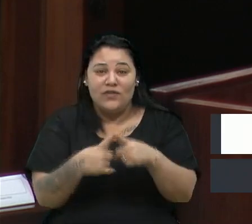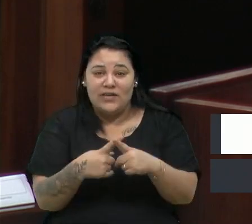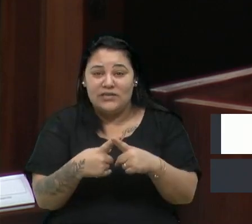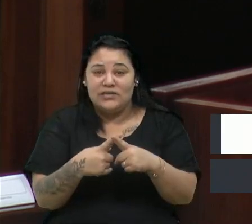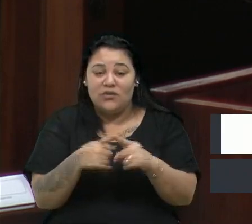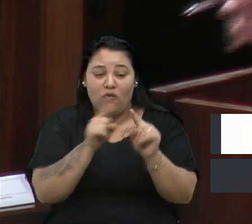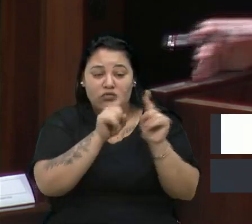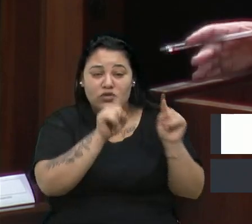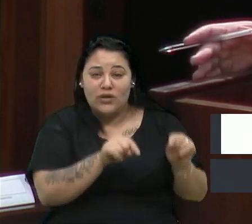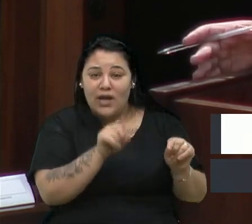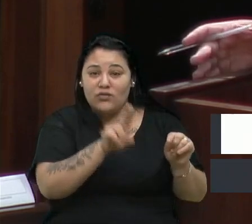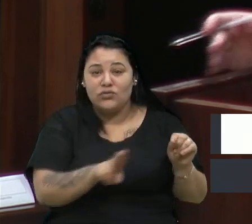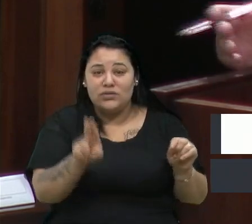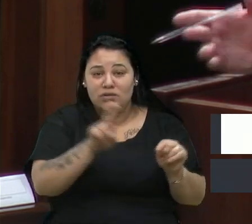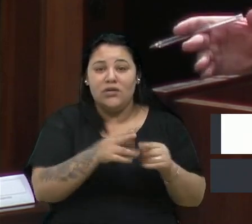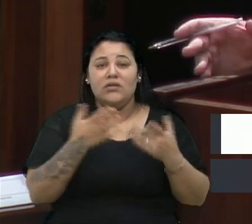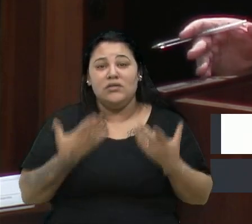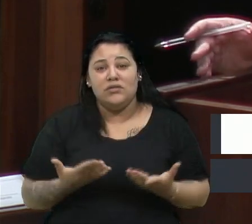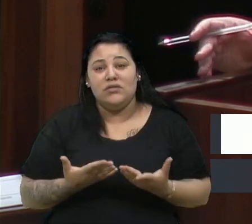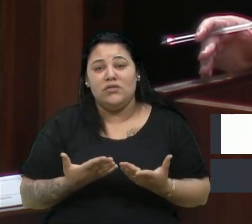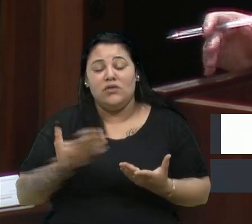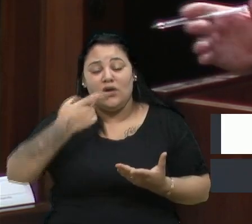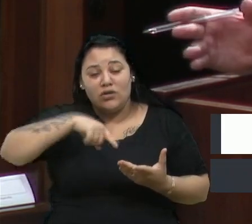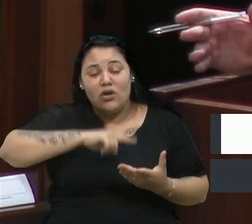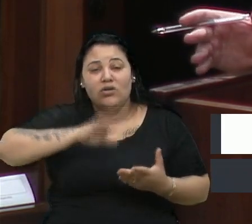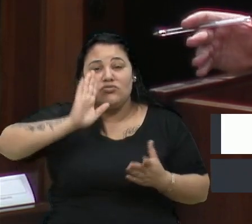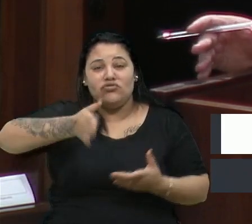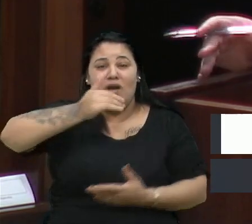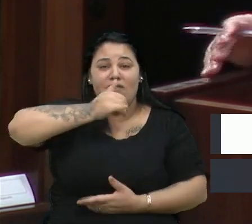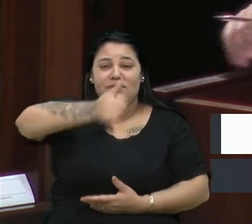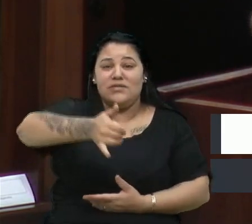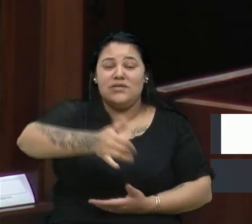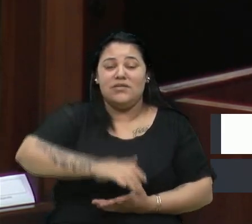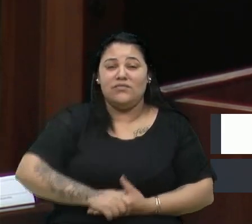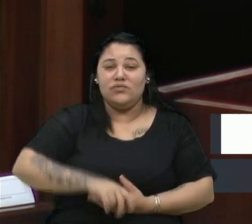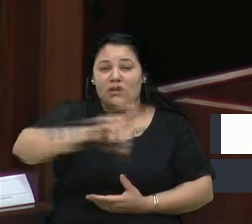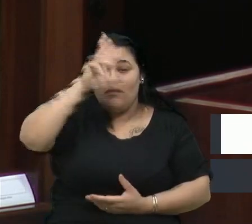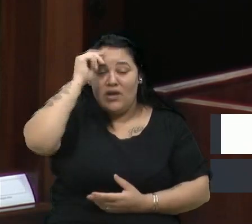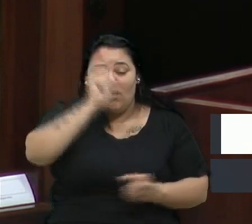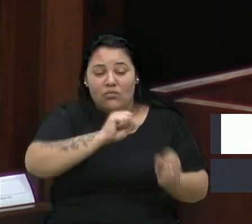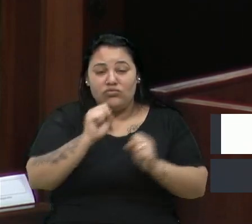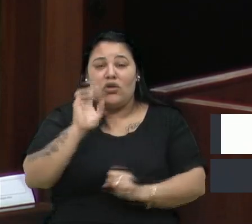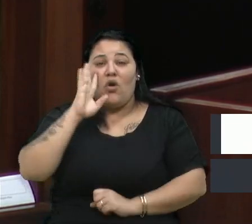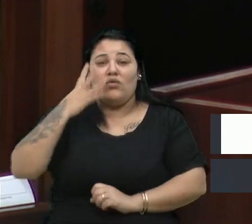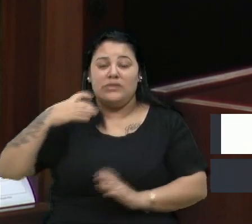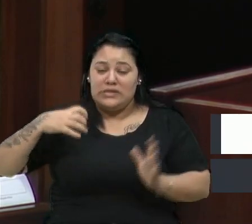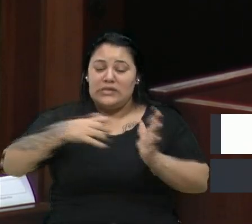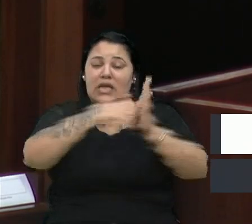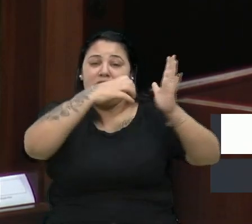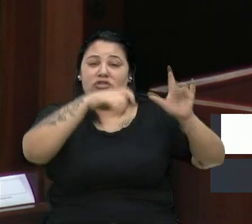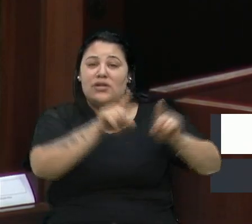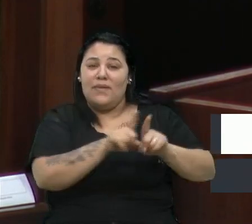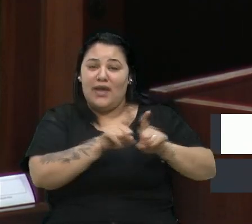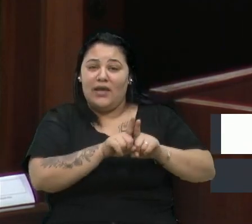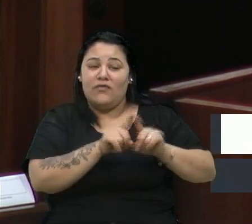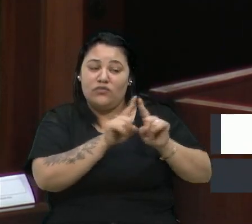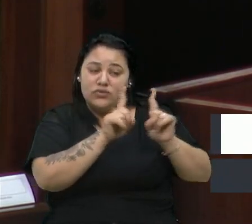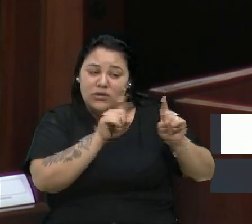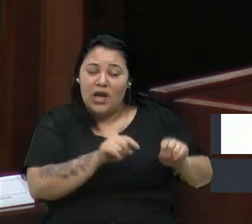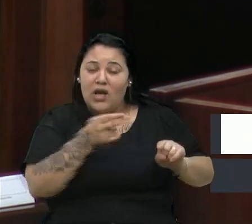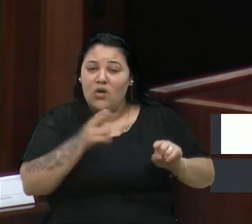usando, e eu alertei. Nós alertamos o prefeito de que poderia acontecer um acidente e servidores ou usuários